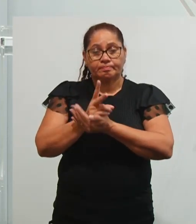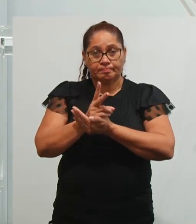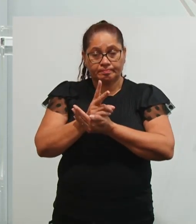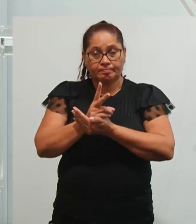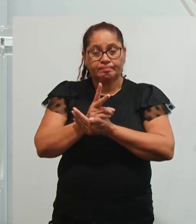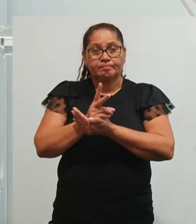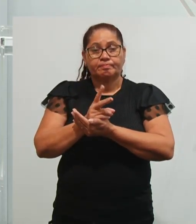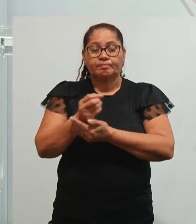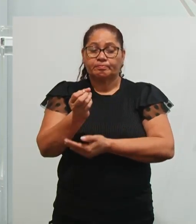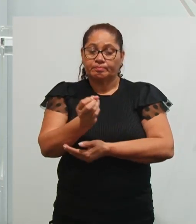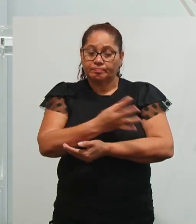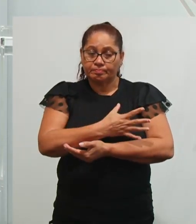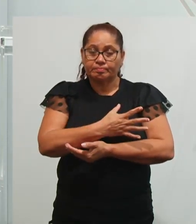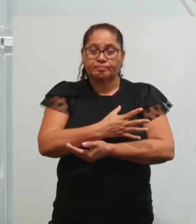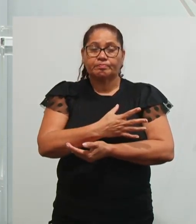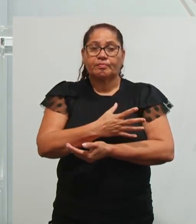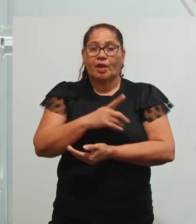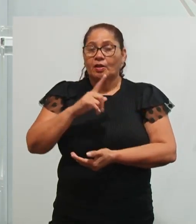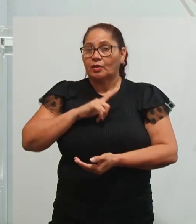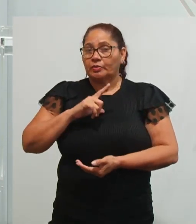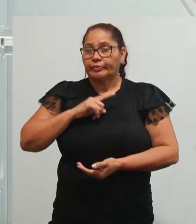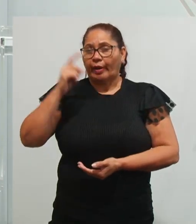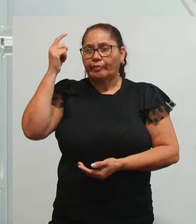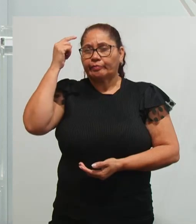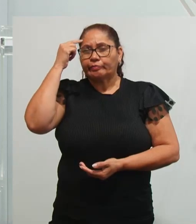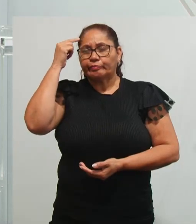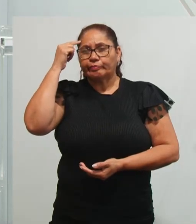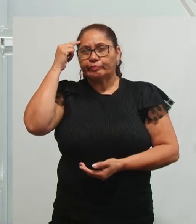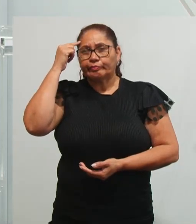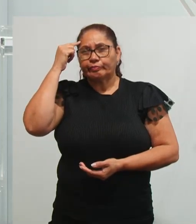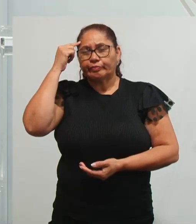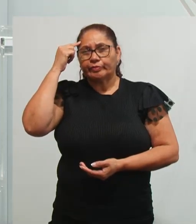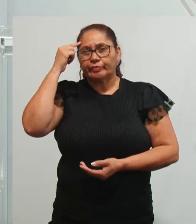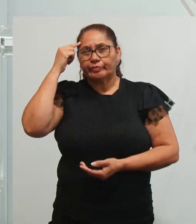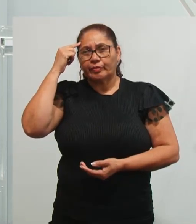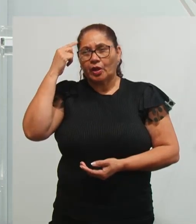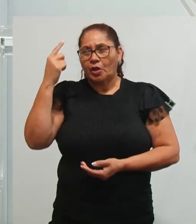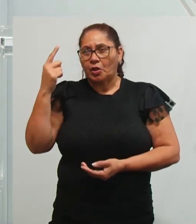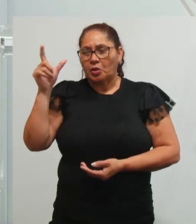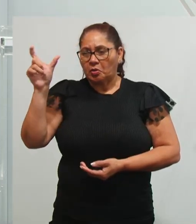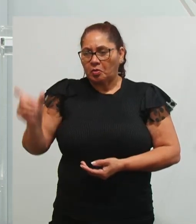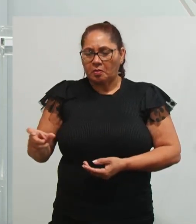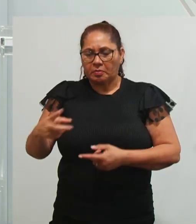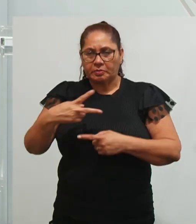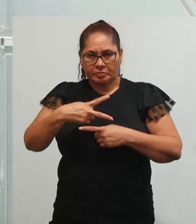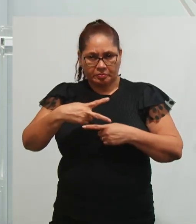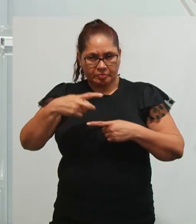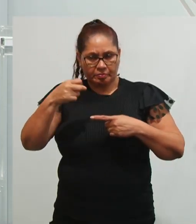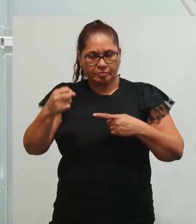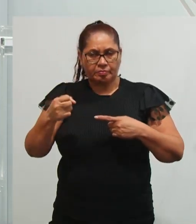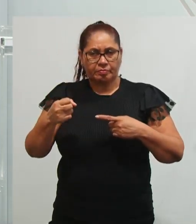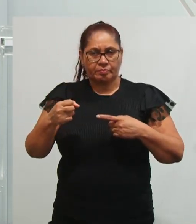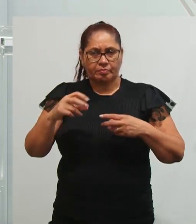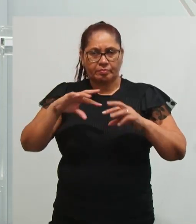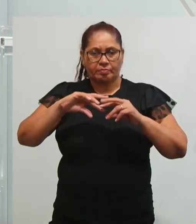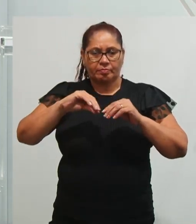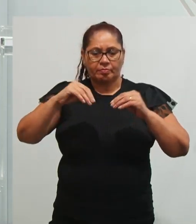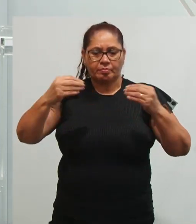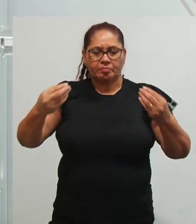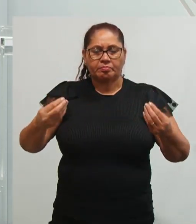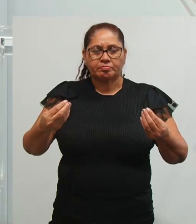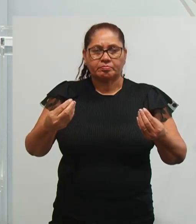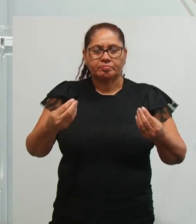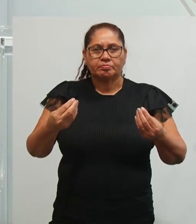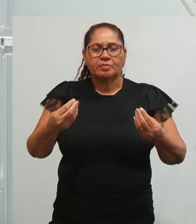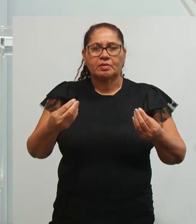atividades renováveis, você não tem essa ideia de um ganhador, de um prêmio, né? É algo mais colaborativo, é